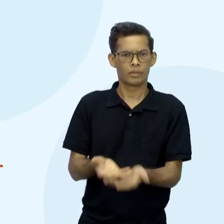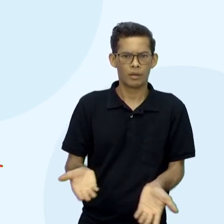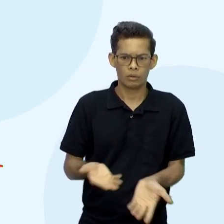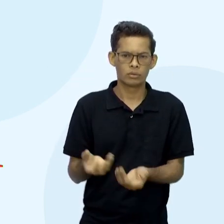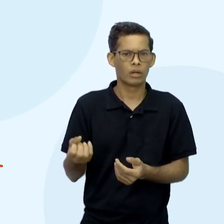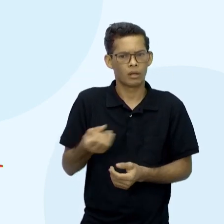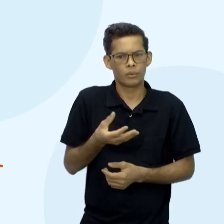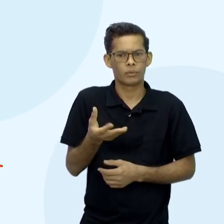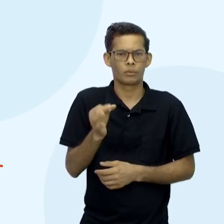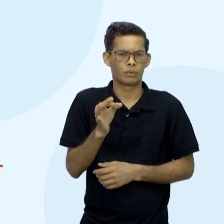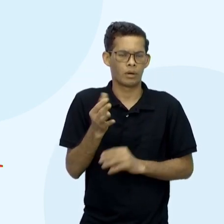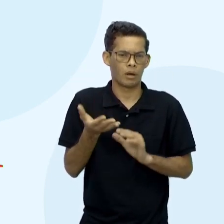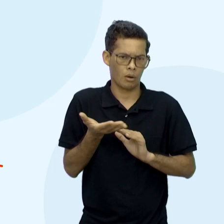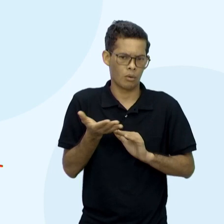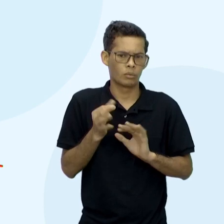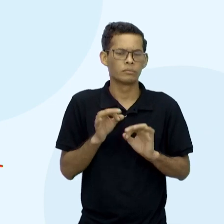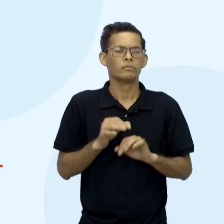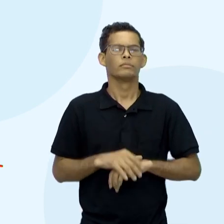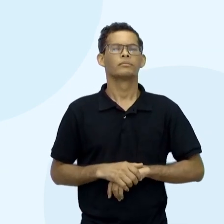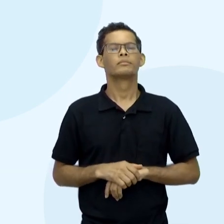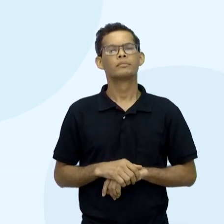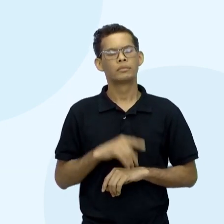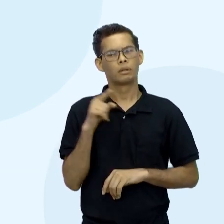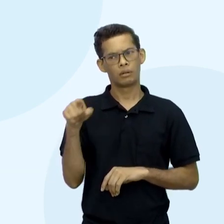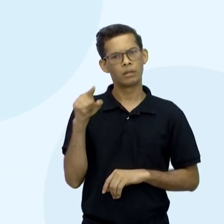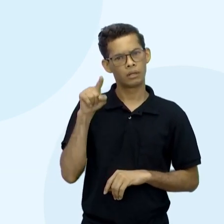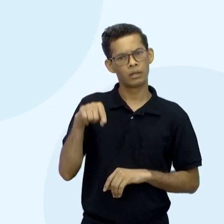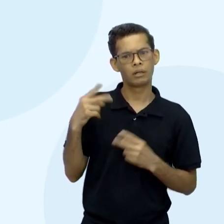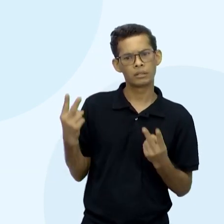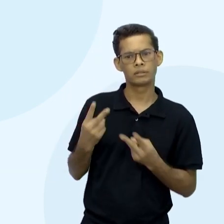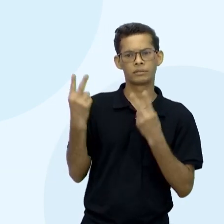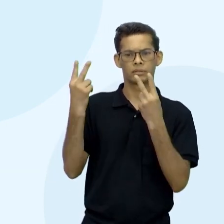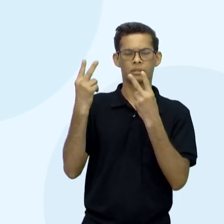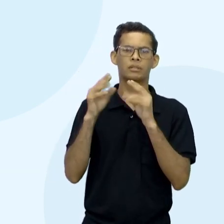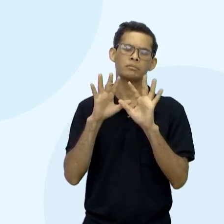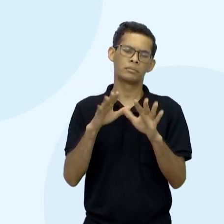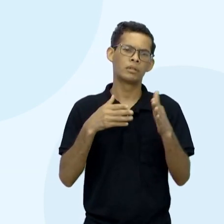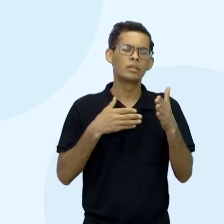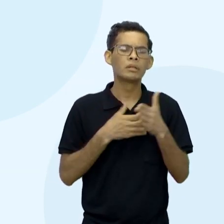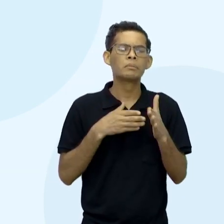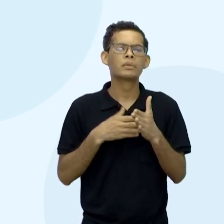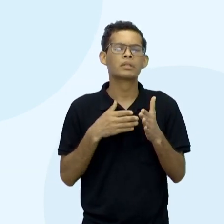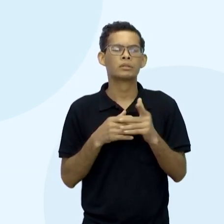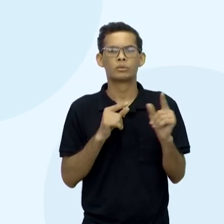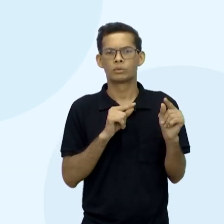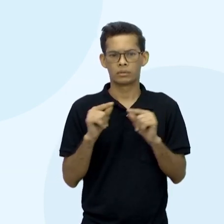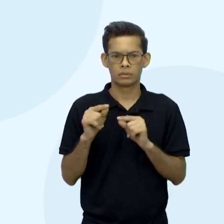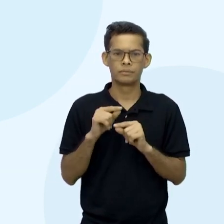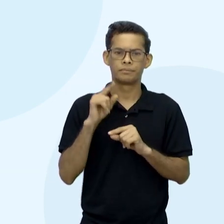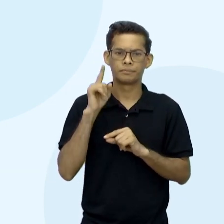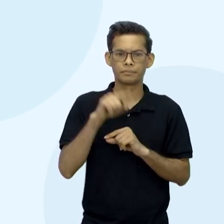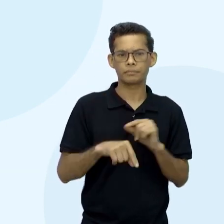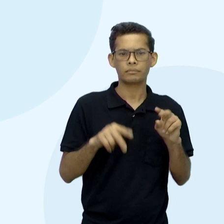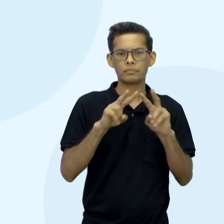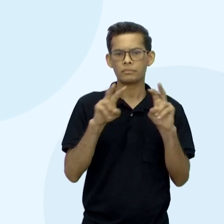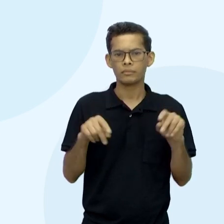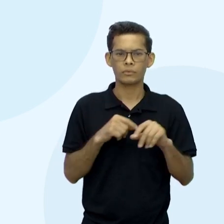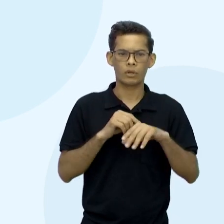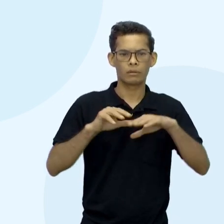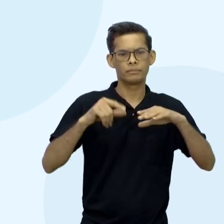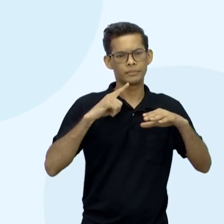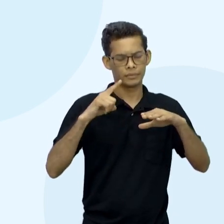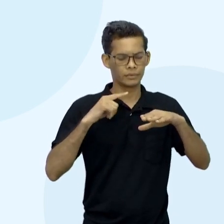essas são as vantagens, né, do GPR. E as limitações é que aí, no caso, camadas argilosas, né, com